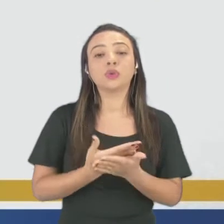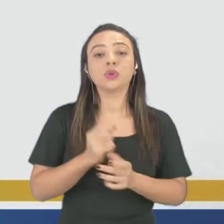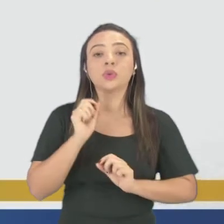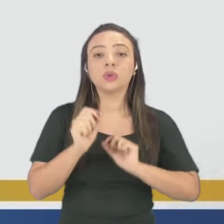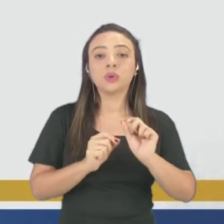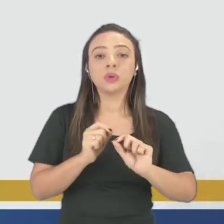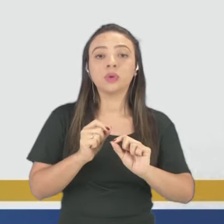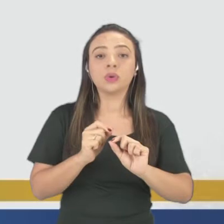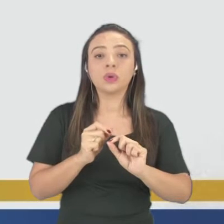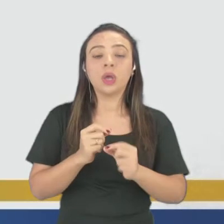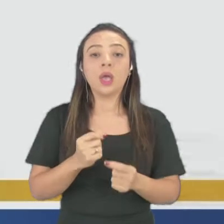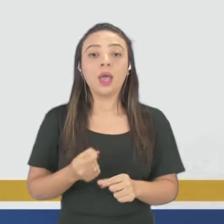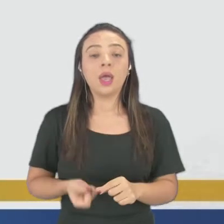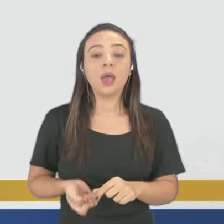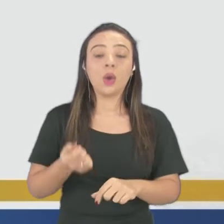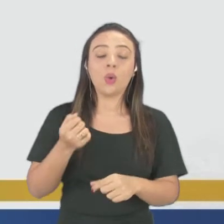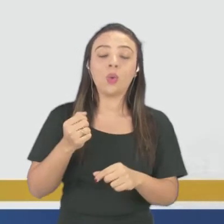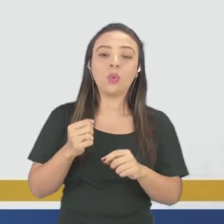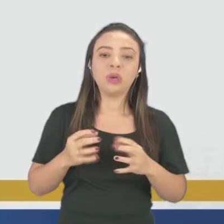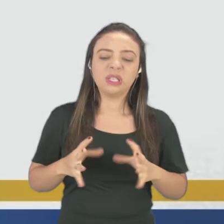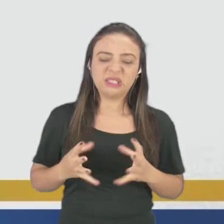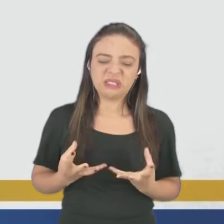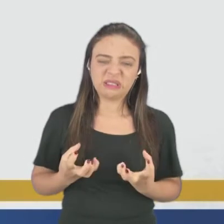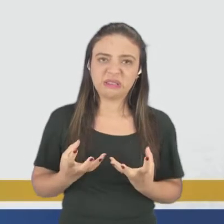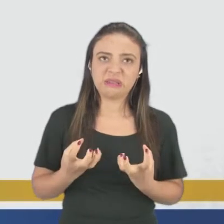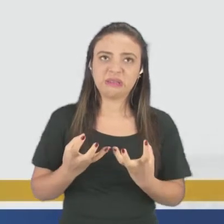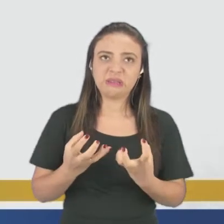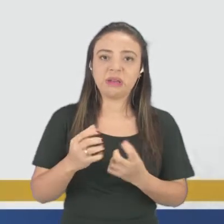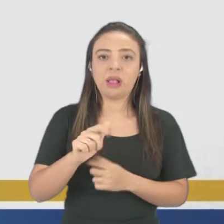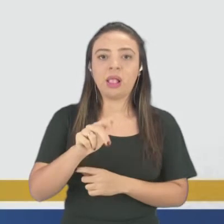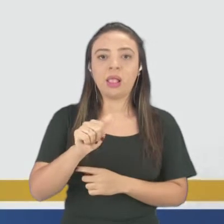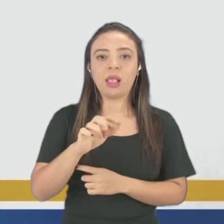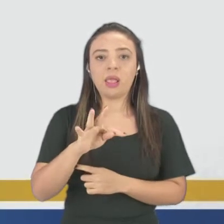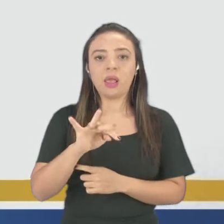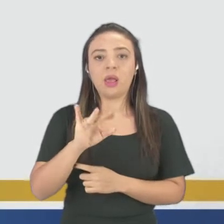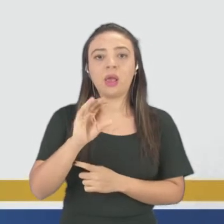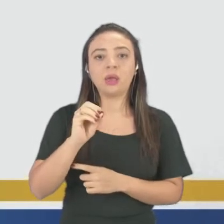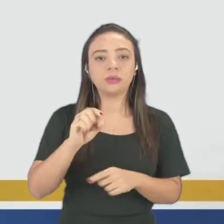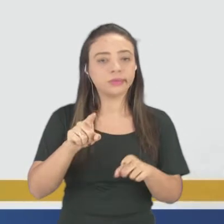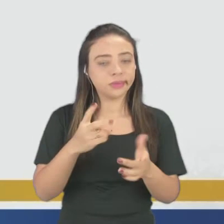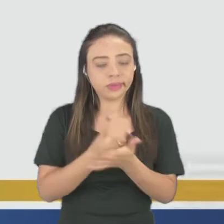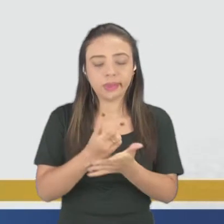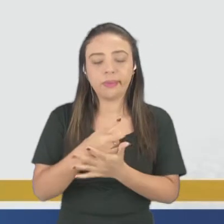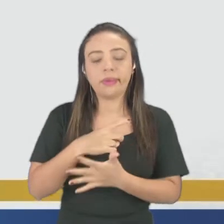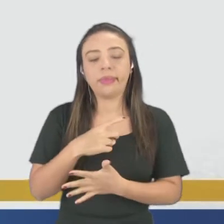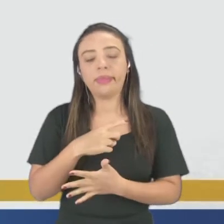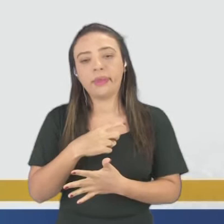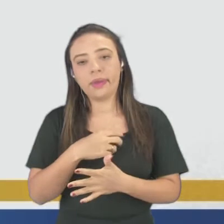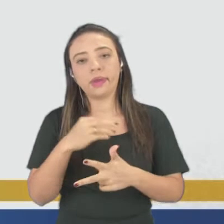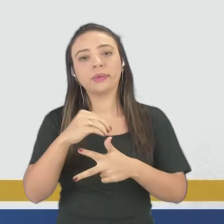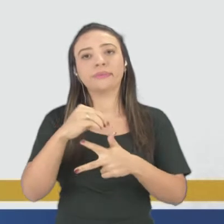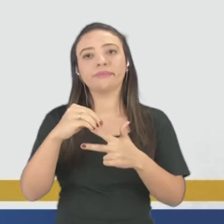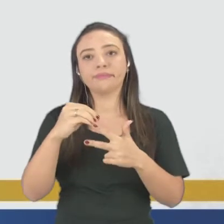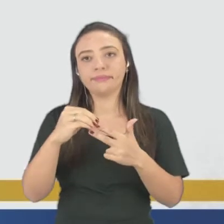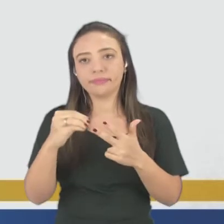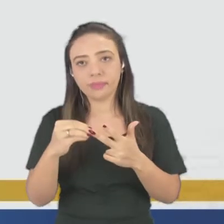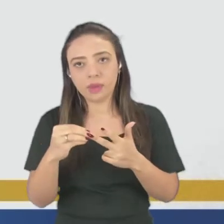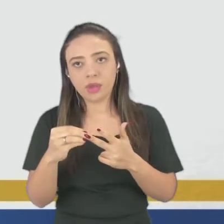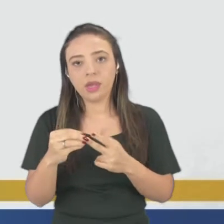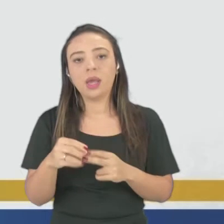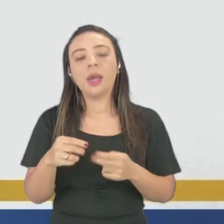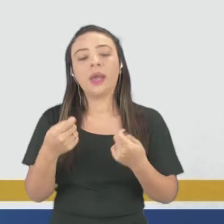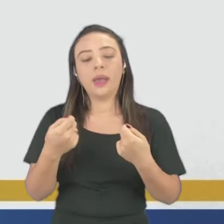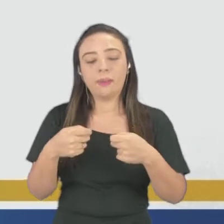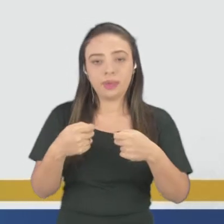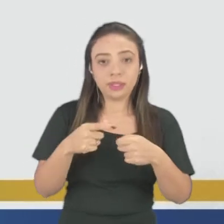estudar é o ácido lático tá Pessoal esse conteúdo aí é um pouquinho de bioquímico que isso cai no ENEM todo o a beleza vale a pena